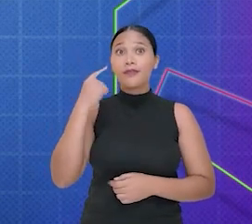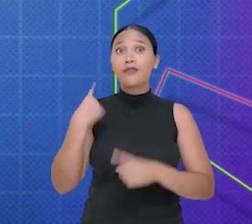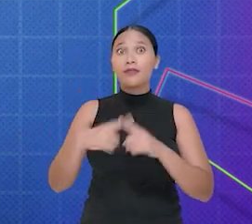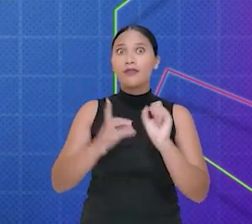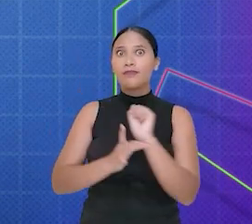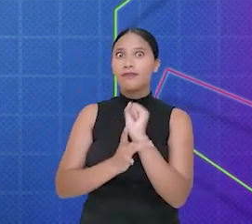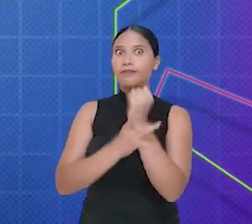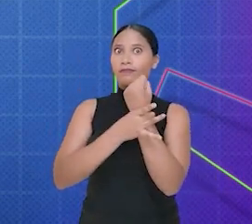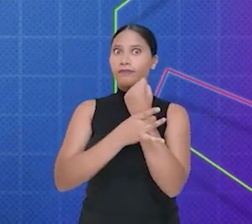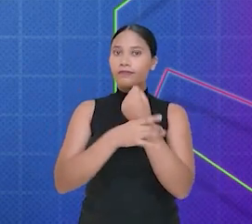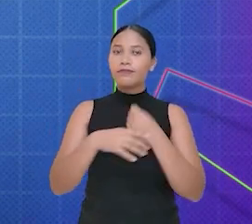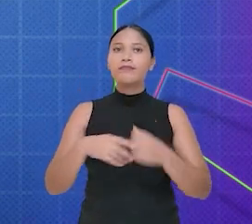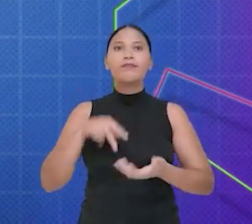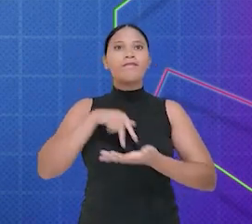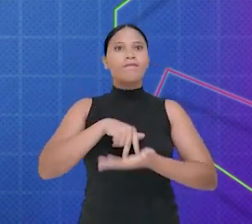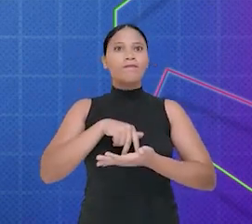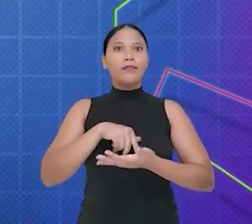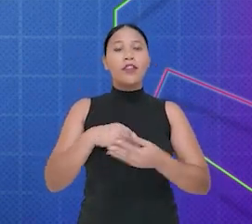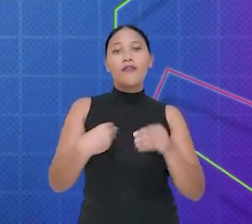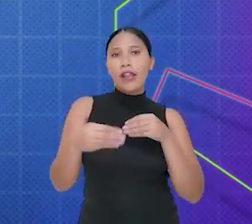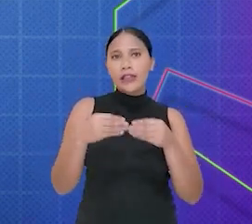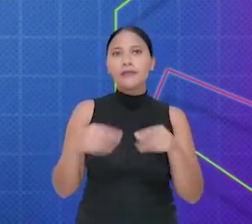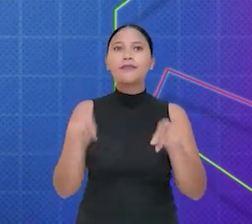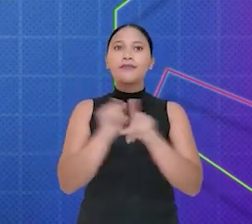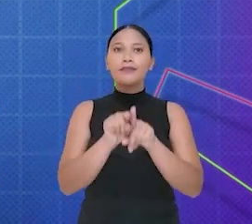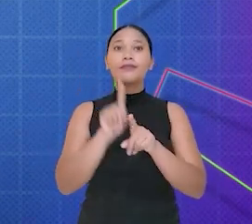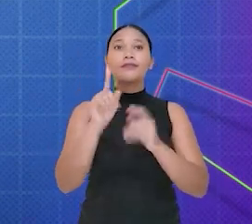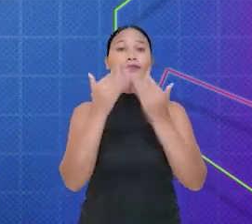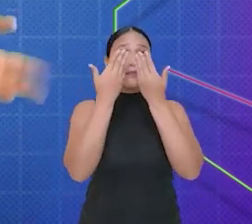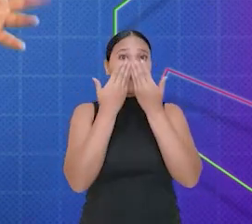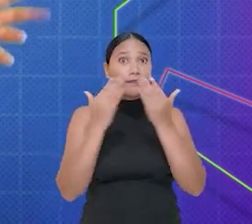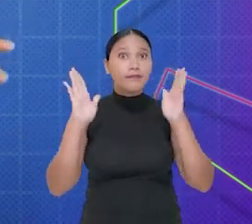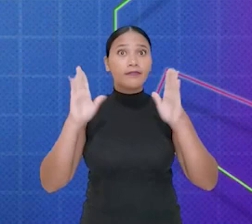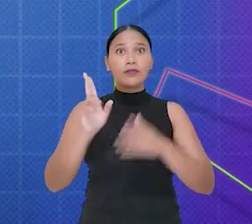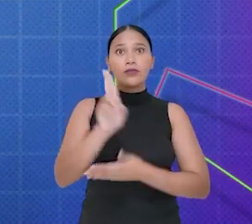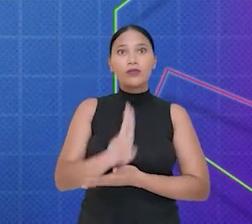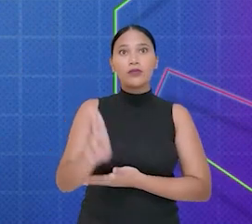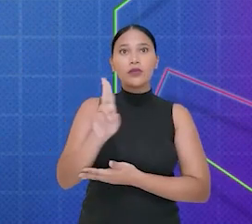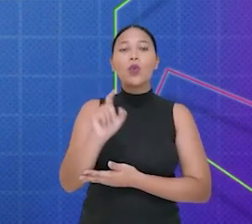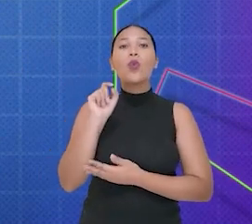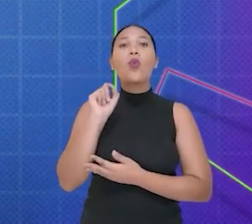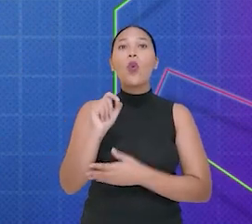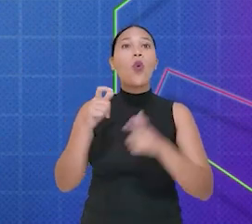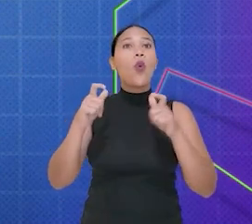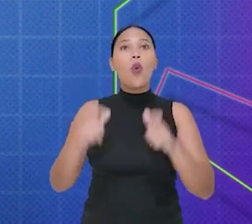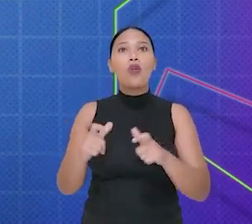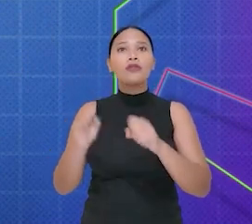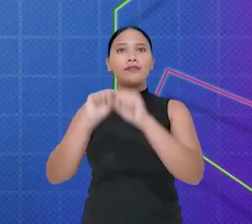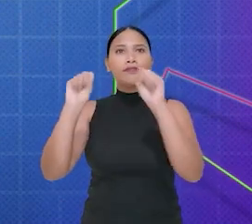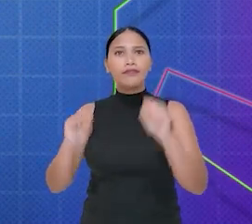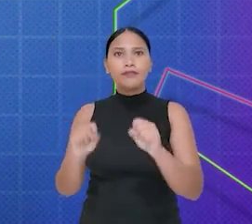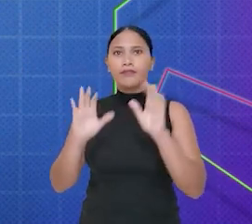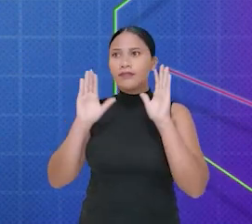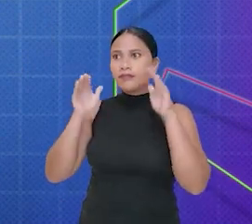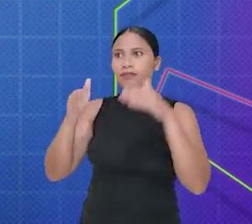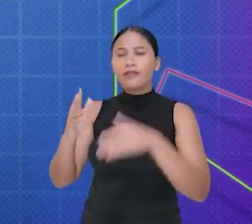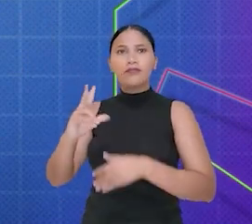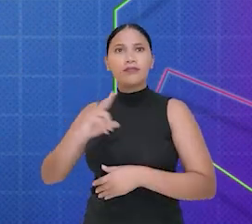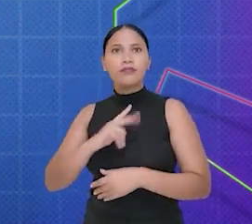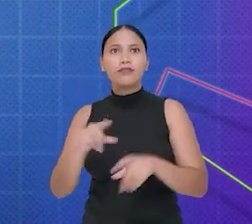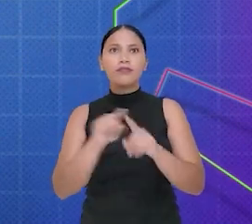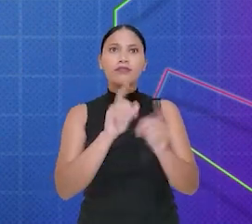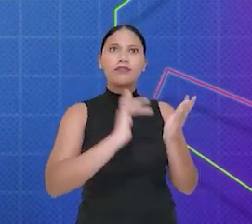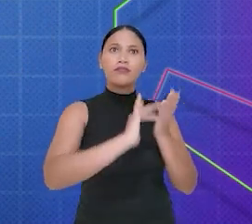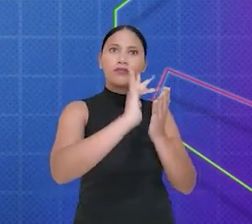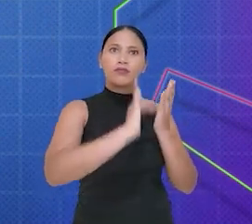é conhecido por sua segurança, estabilidade e flexibilidade e é amplamente utilizado em servidores, sistemas